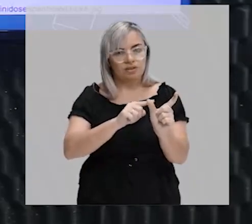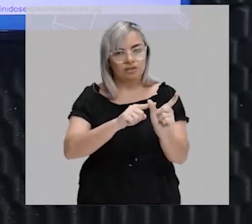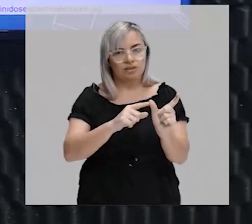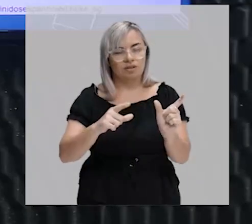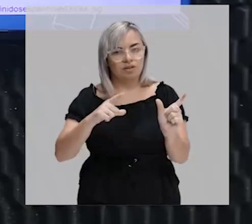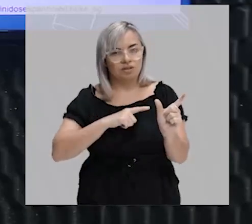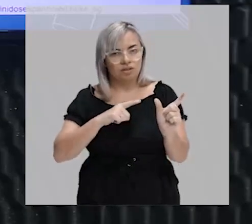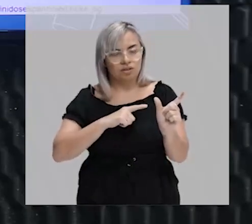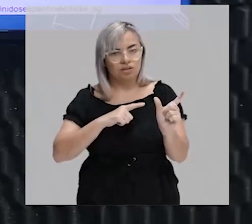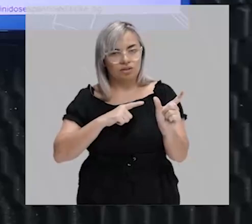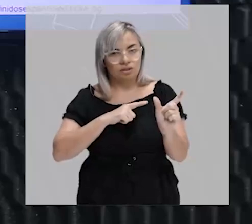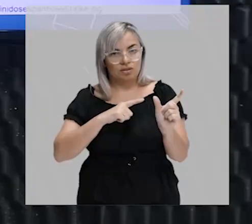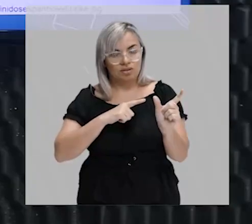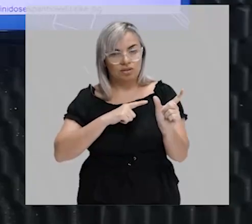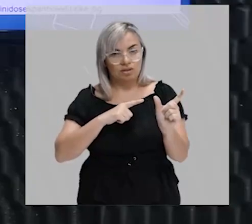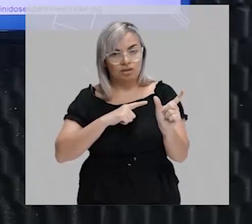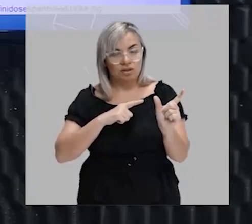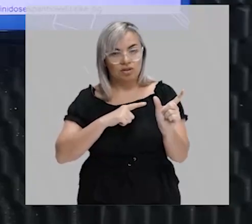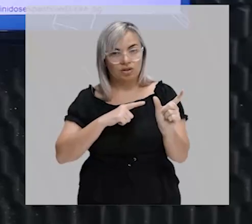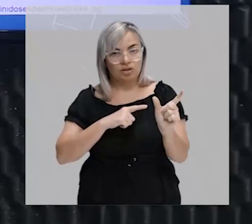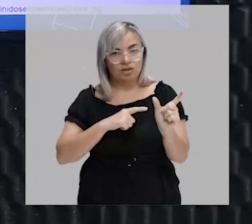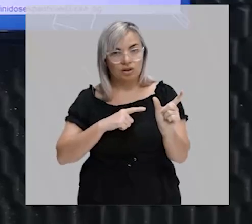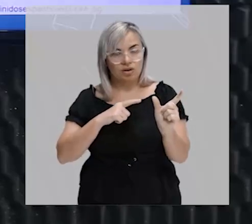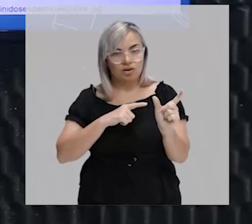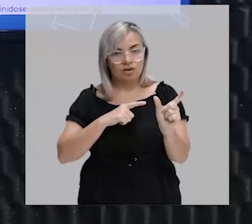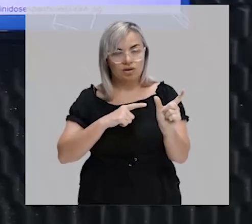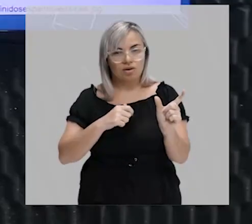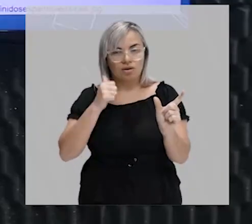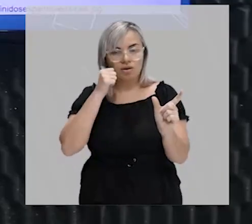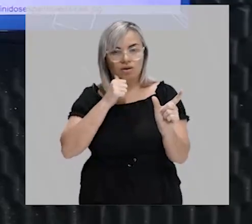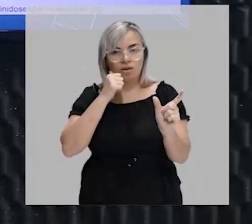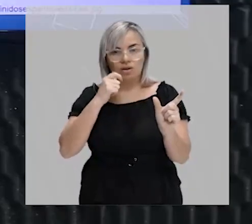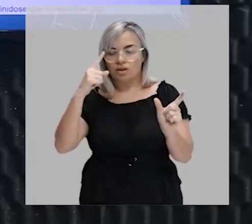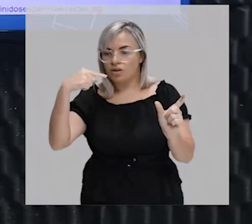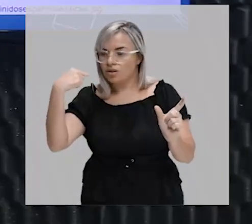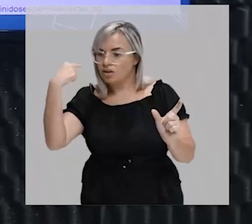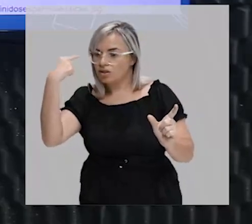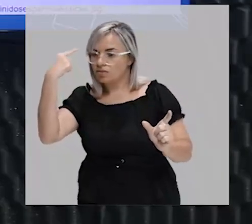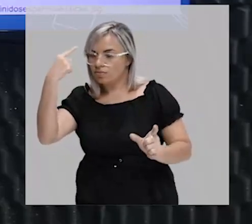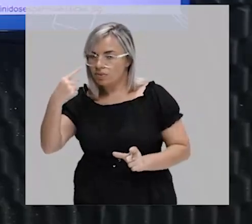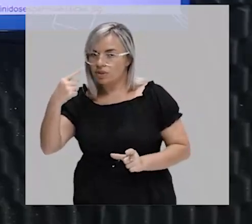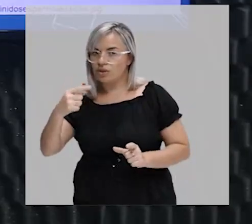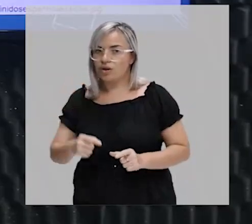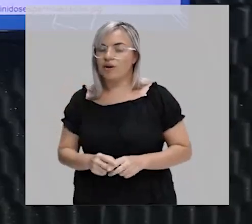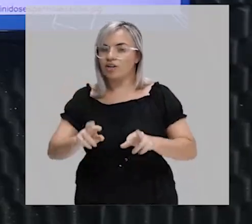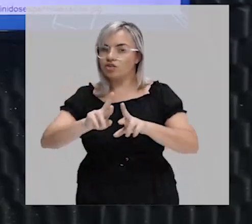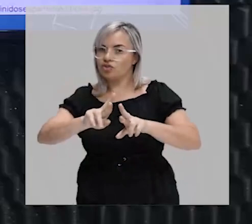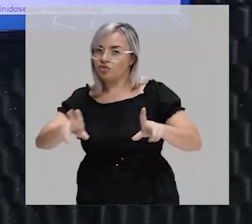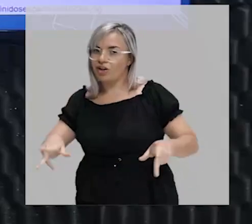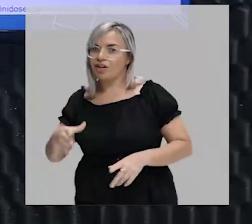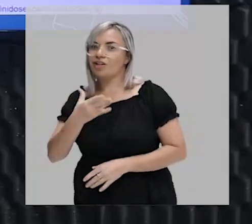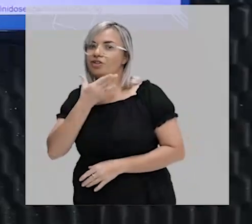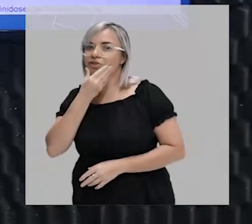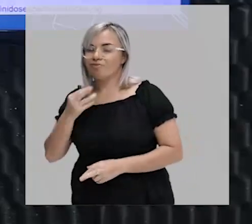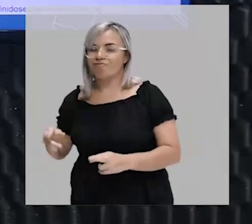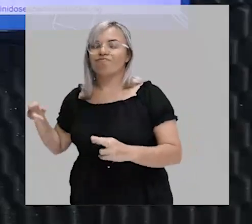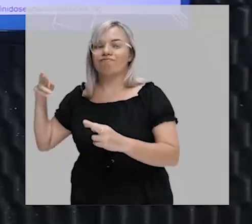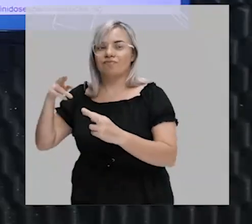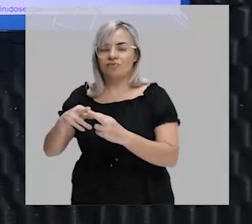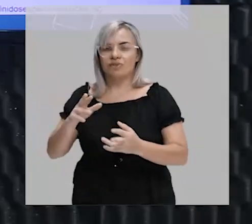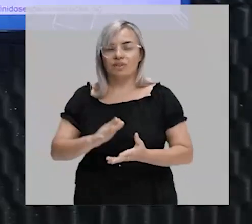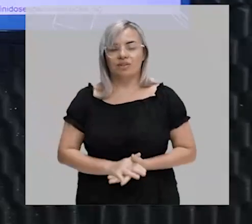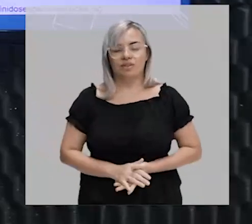em português femininas e que em espanhol elas são masculinas. Assim também como eu